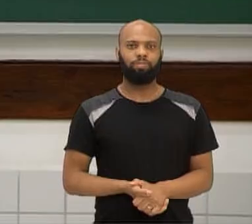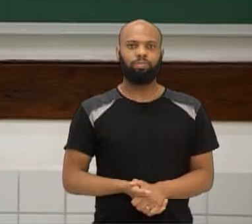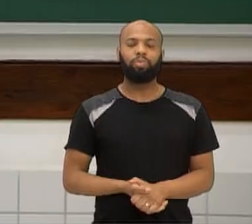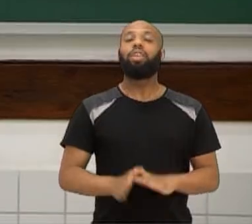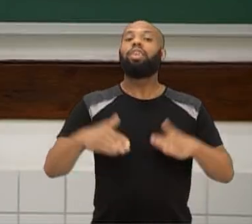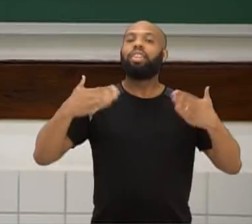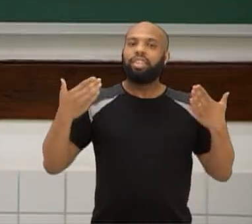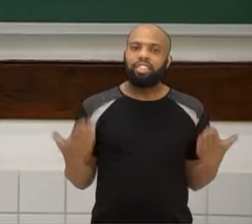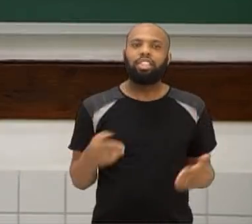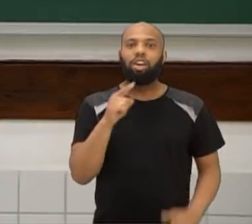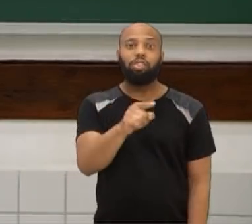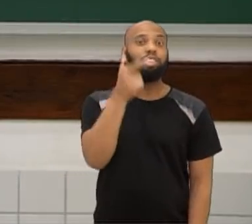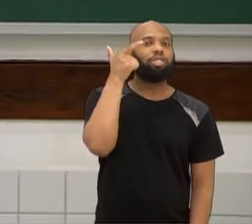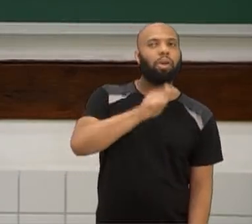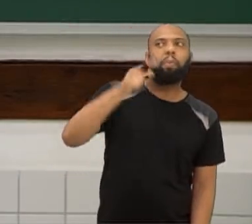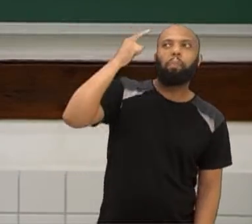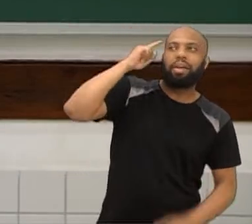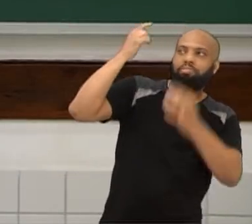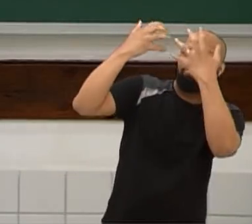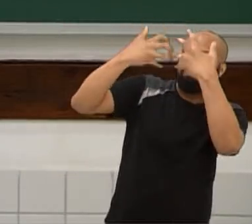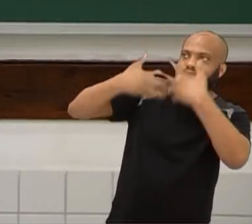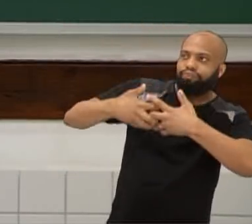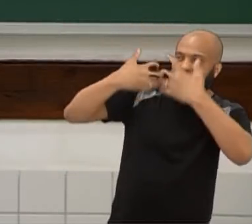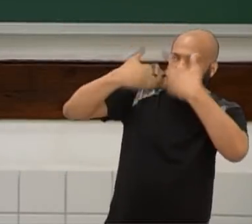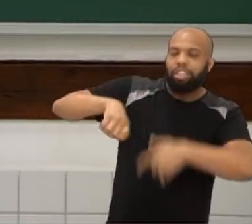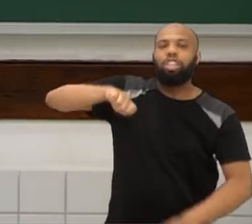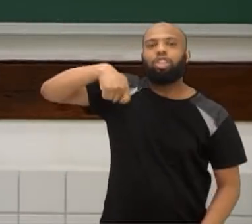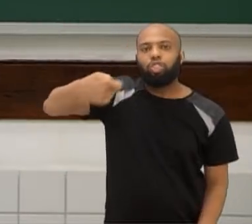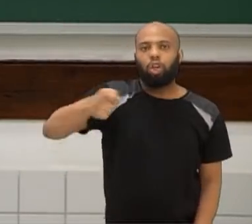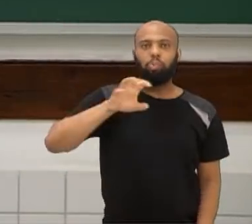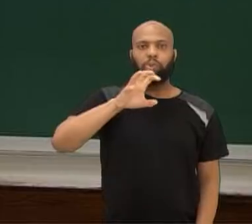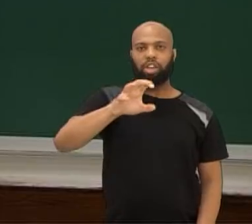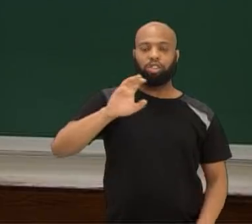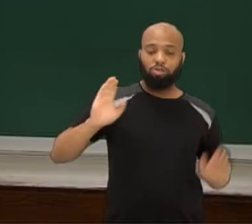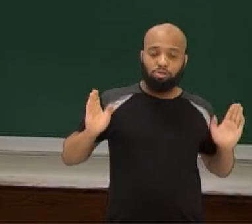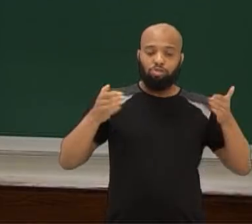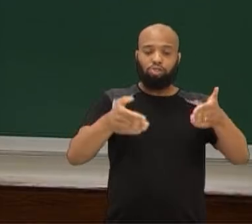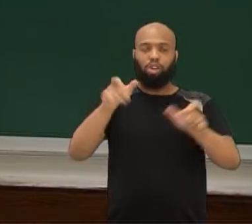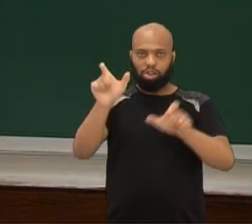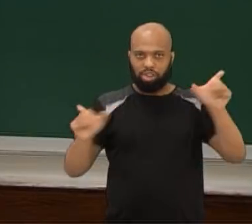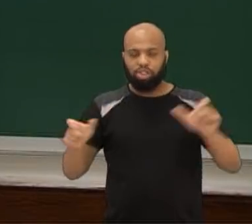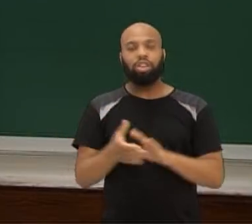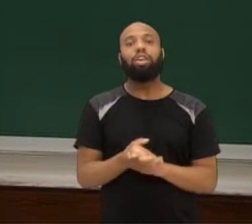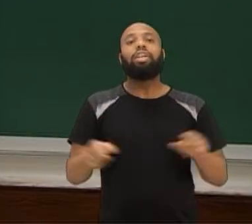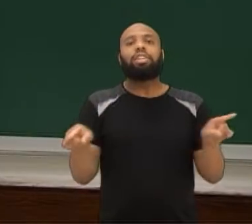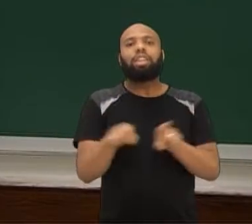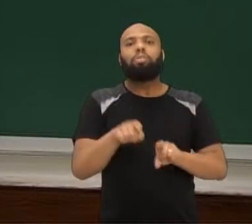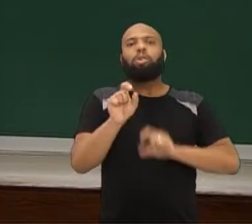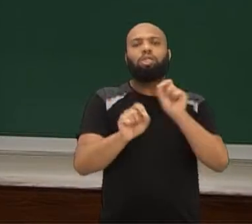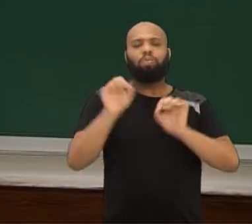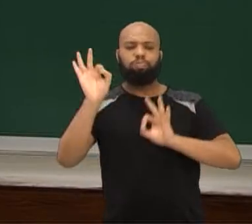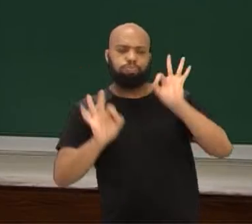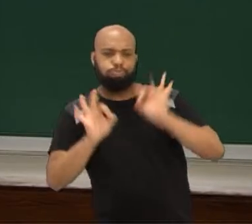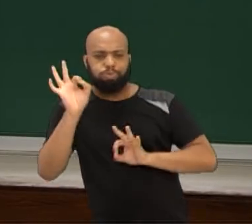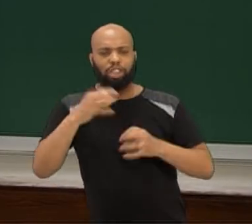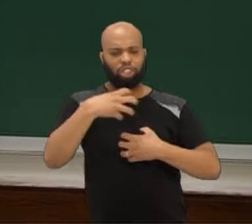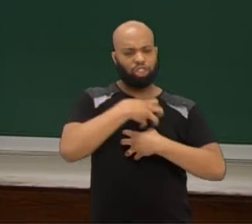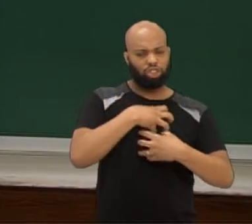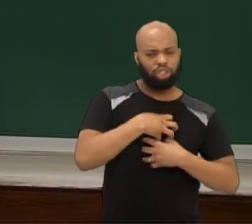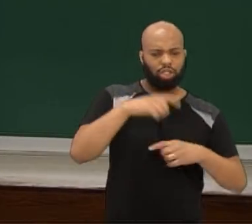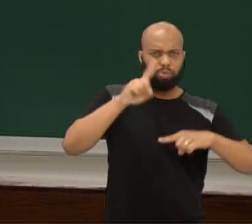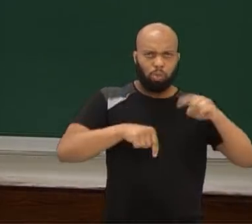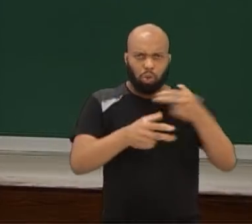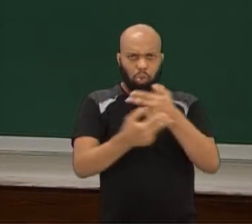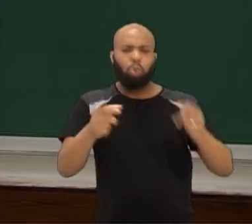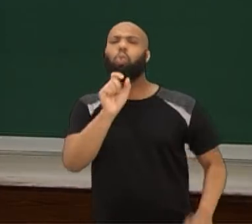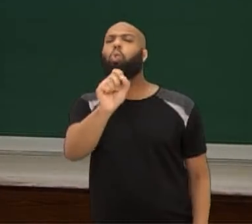Então, conseguiram pensar aí e refletir sobre esse público-alvo? O que é essa ordem dos produtos? Quais são os